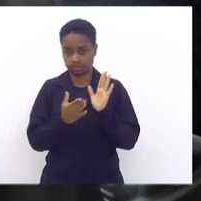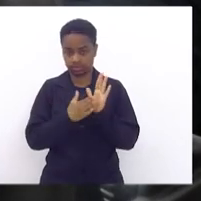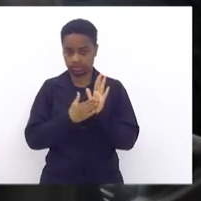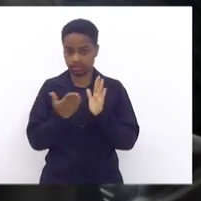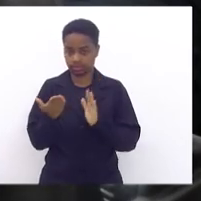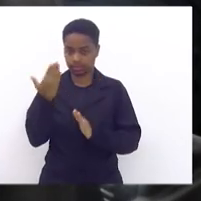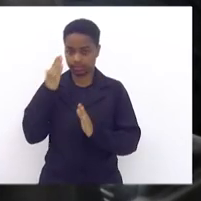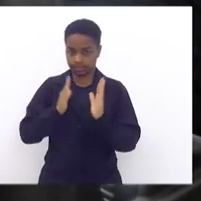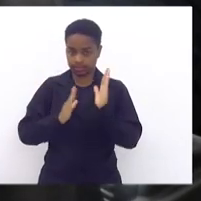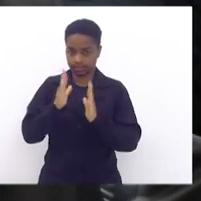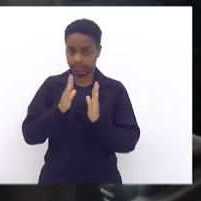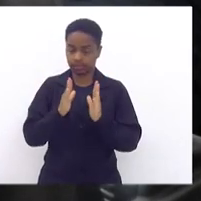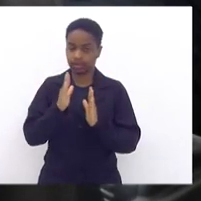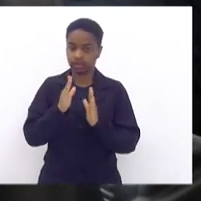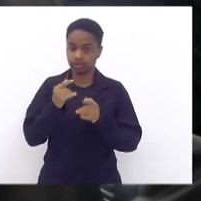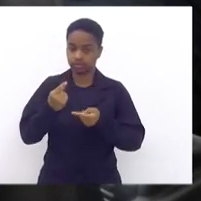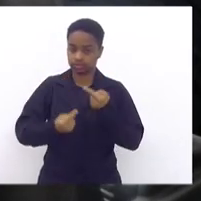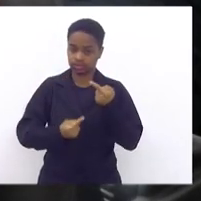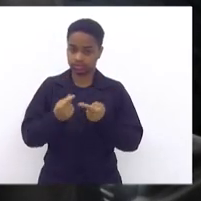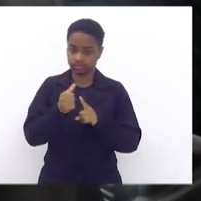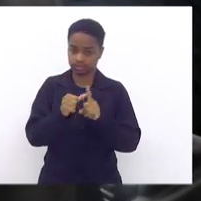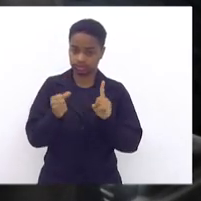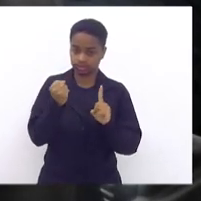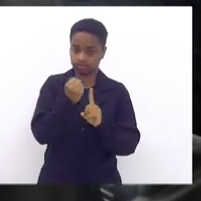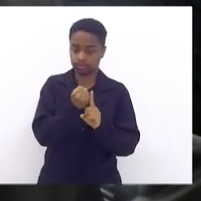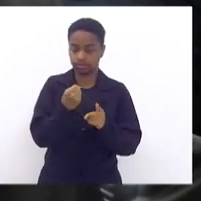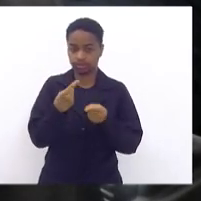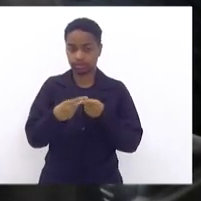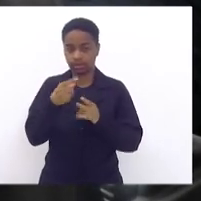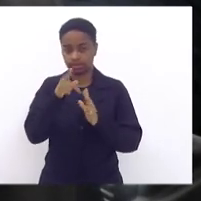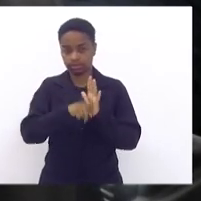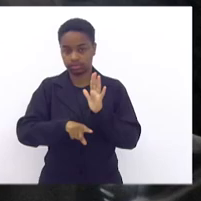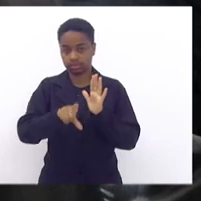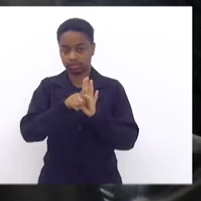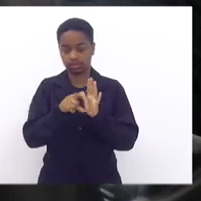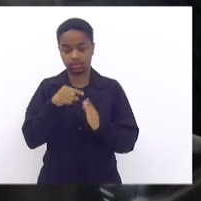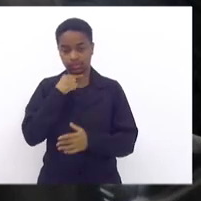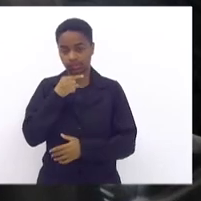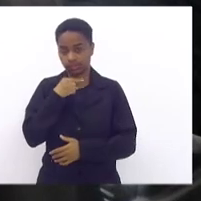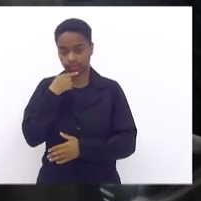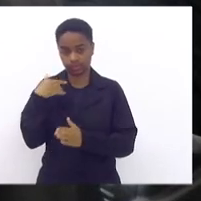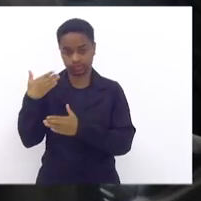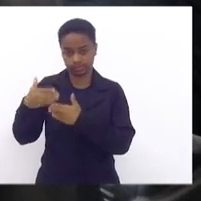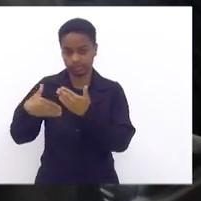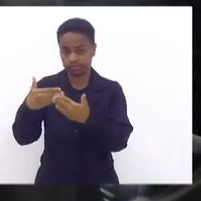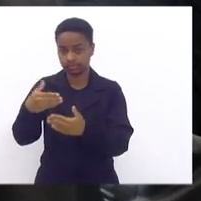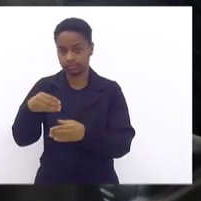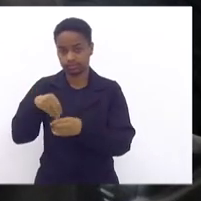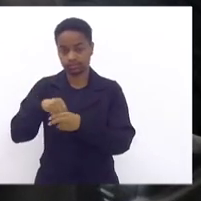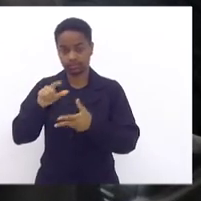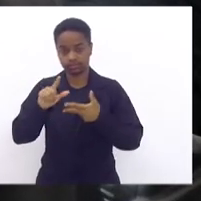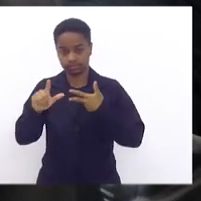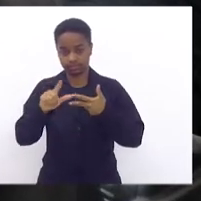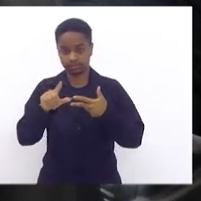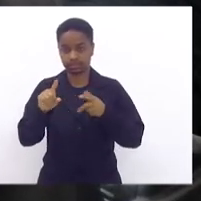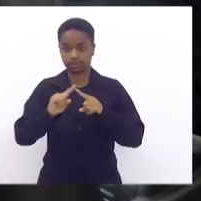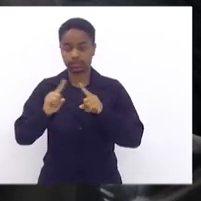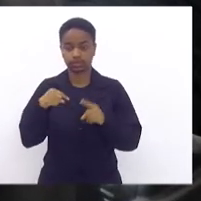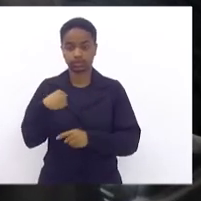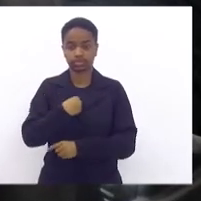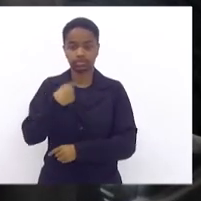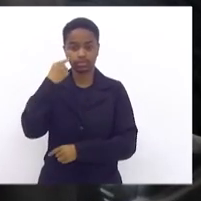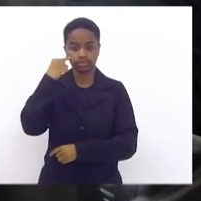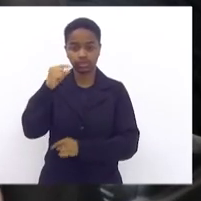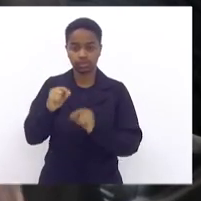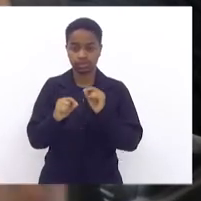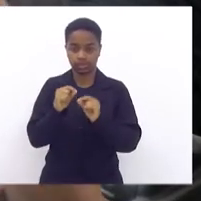do feminicídio, que parte do nosso projeto de lei não conseguiu avançar no legislativo, onde a gente pensava